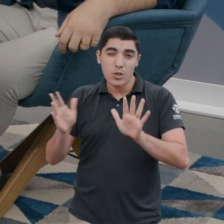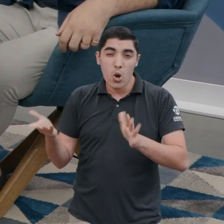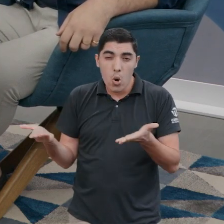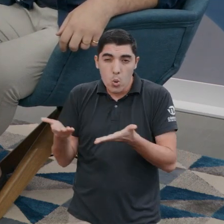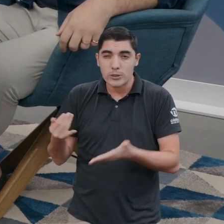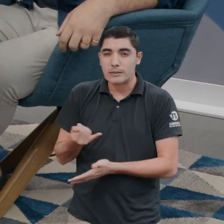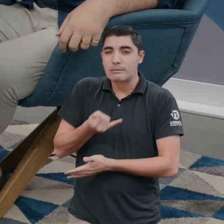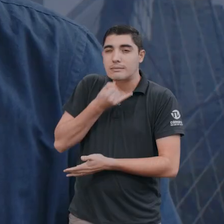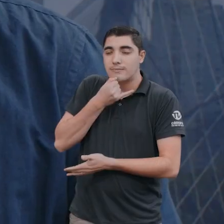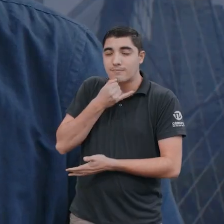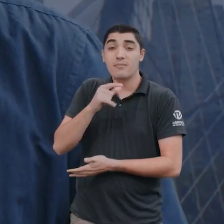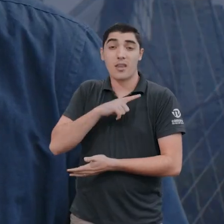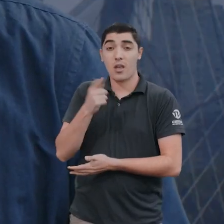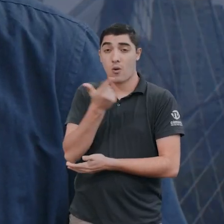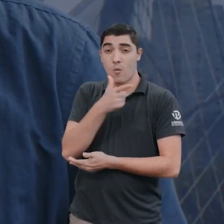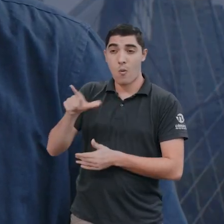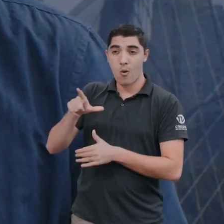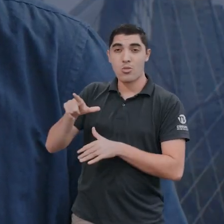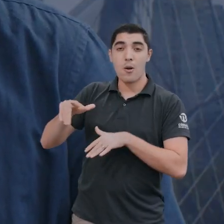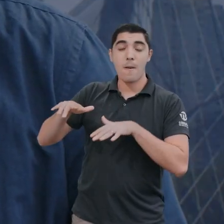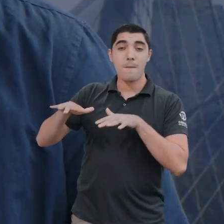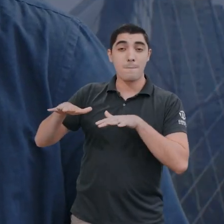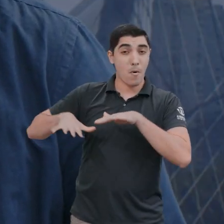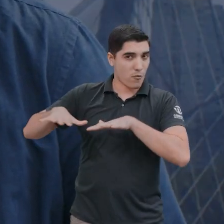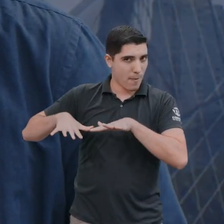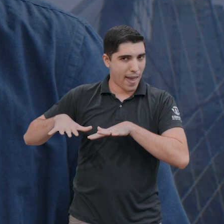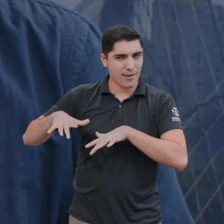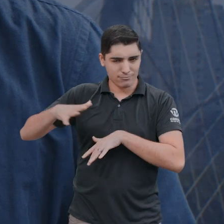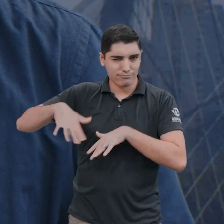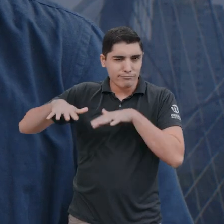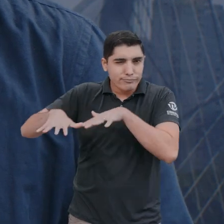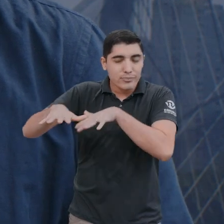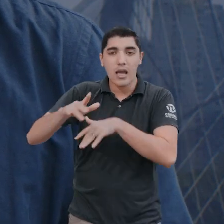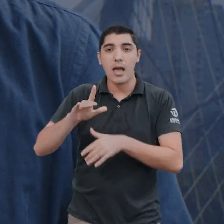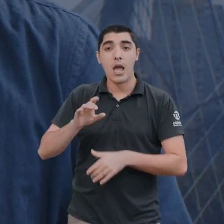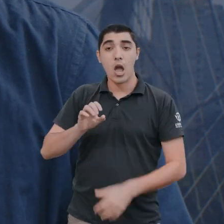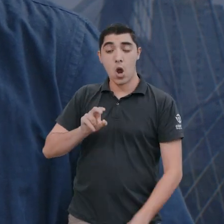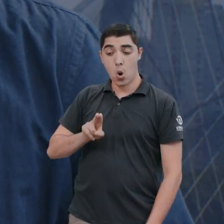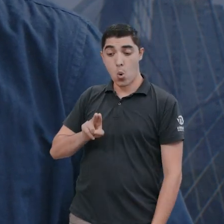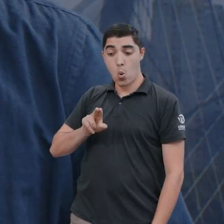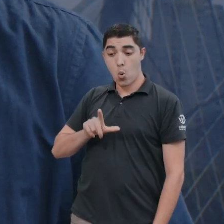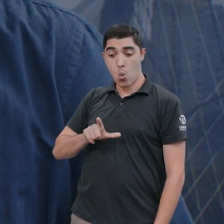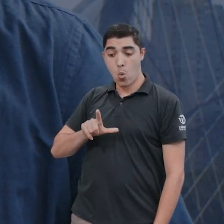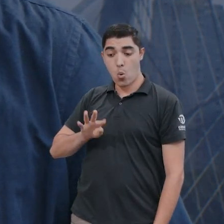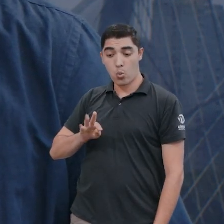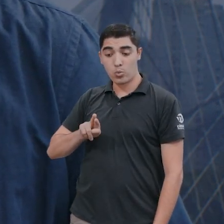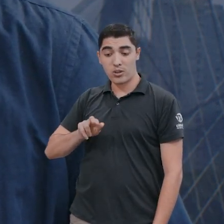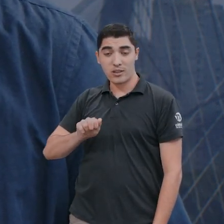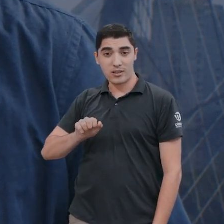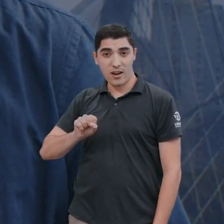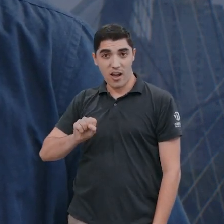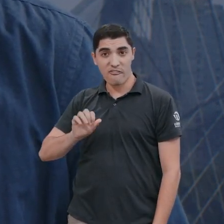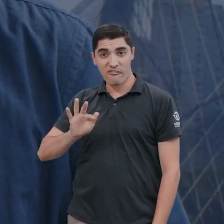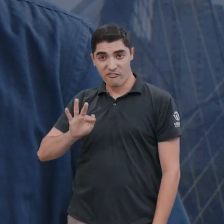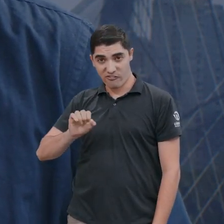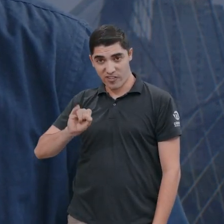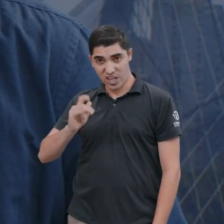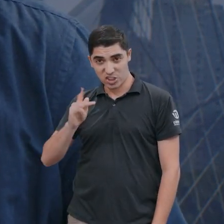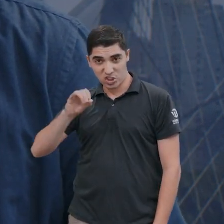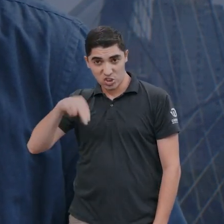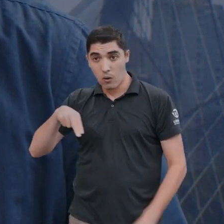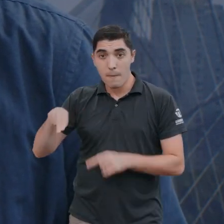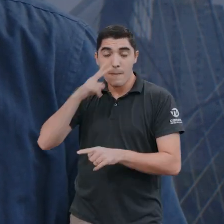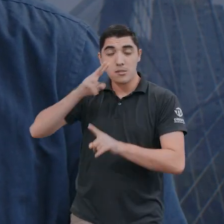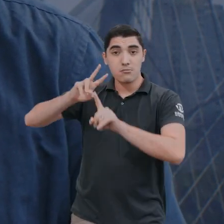infelizmente, já existe um outro movimento chamado ultra fashion, né? Que comparado à indústria do fast fashion produz ainda